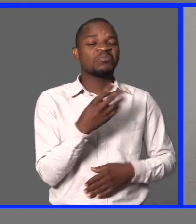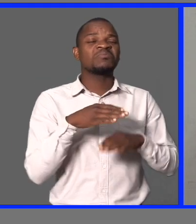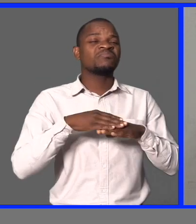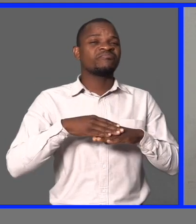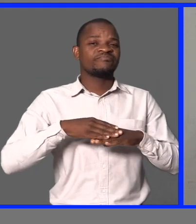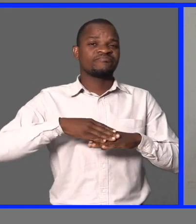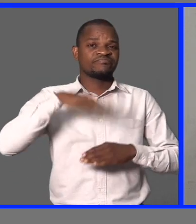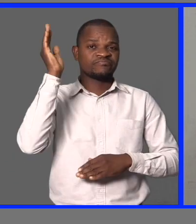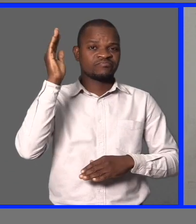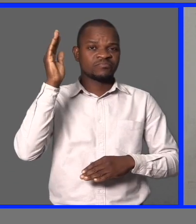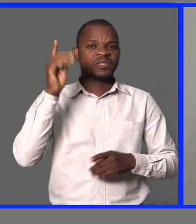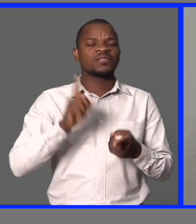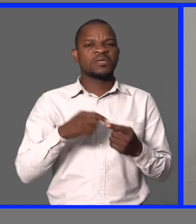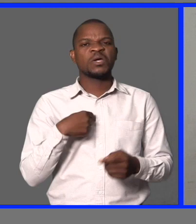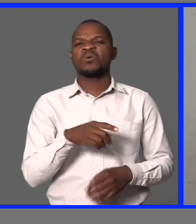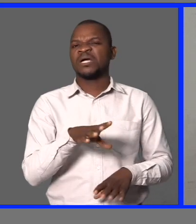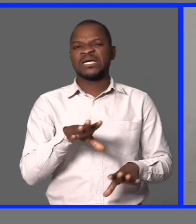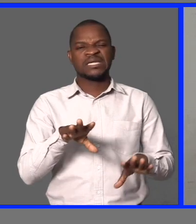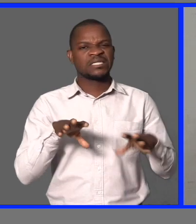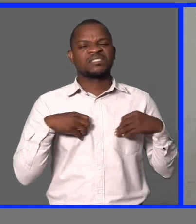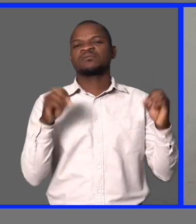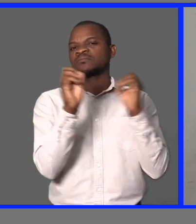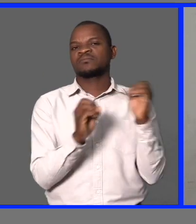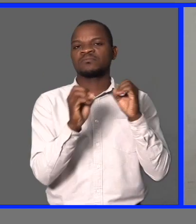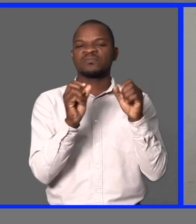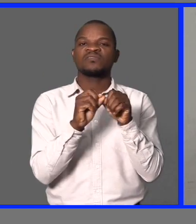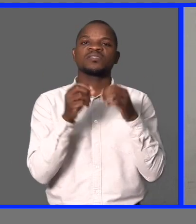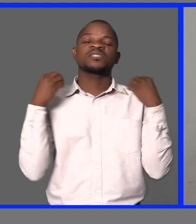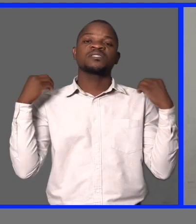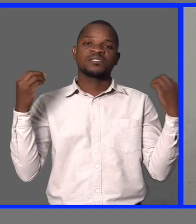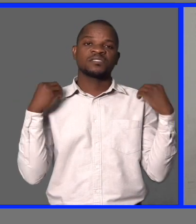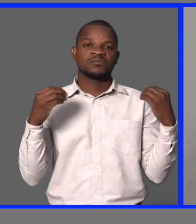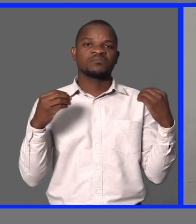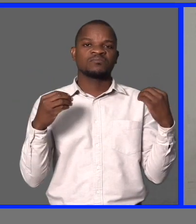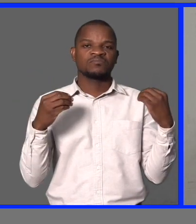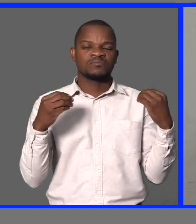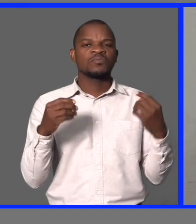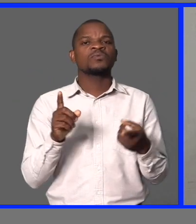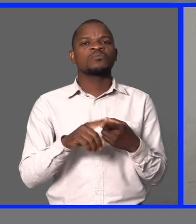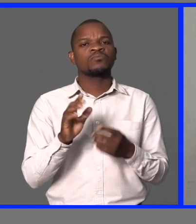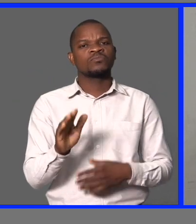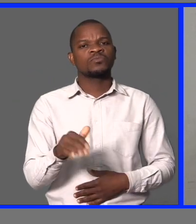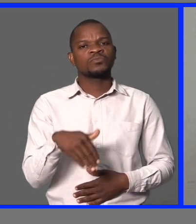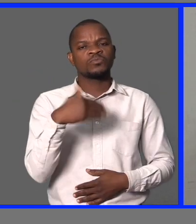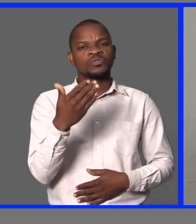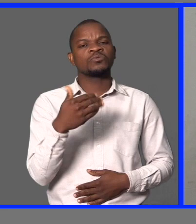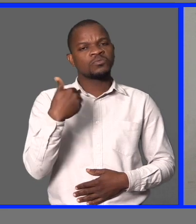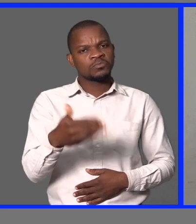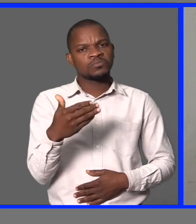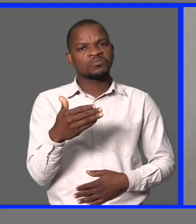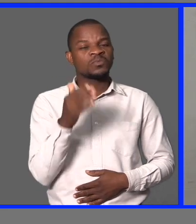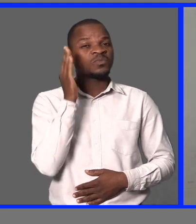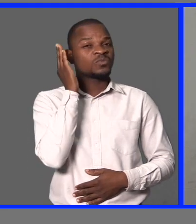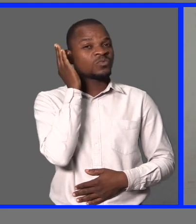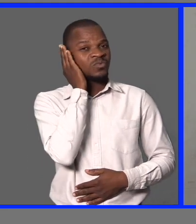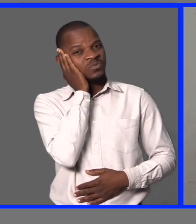era muito, sei lá, era rebelde, negava de fazer esses exercícios. Então, isso, eu quando sempre